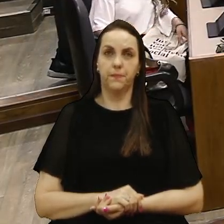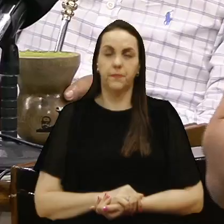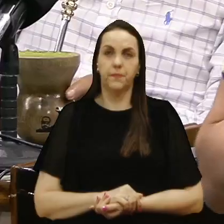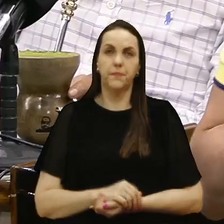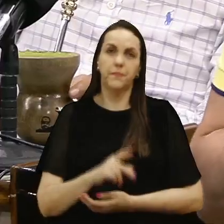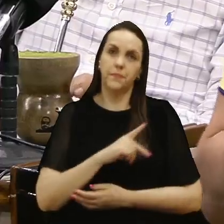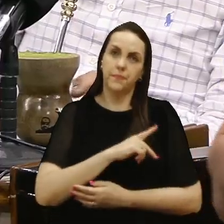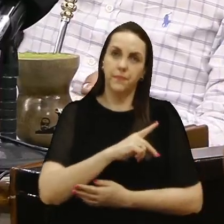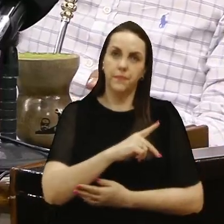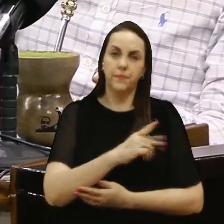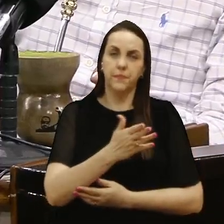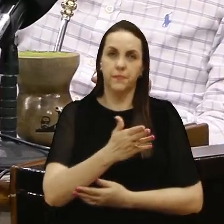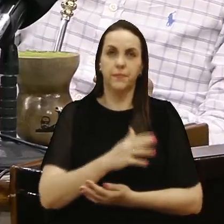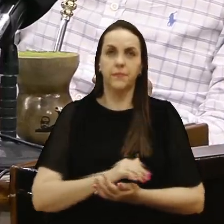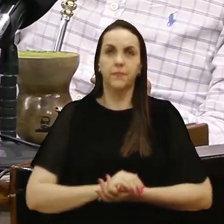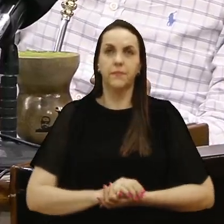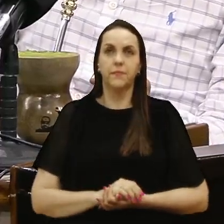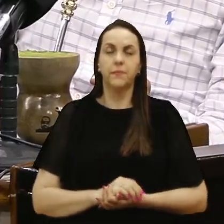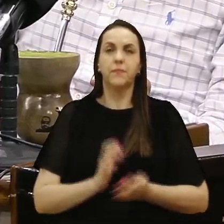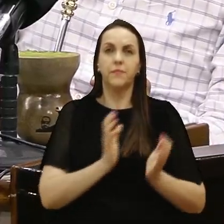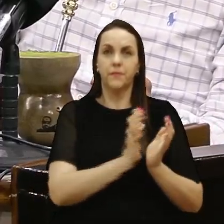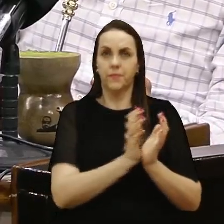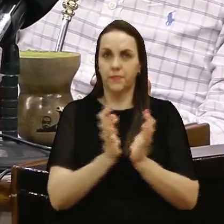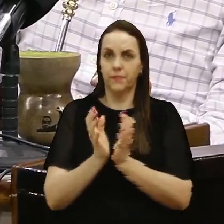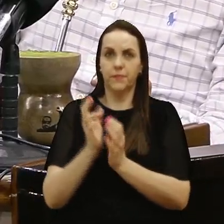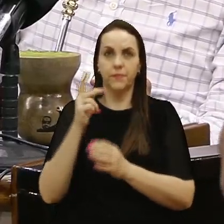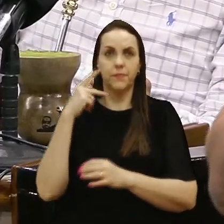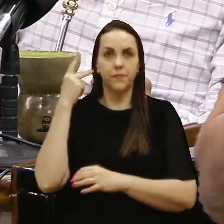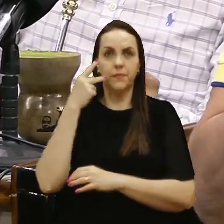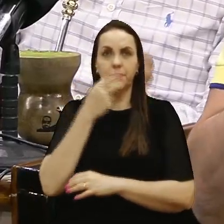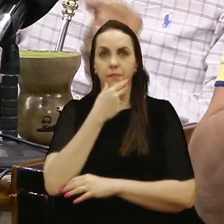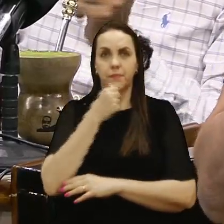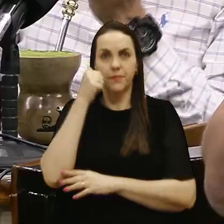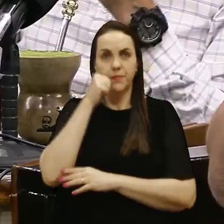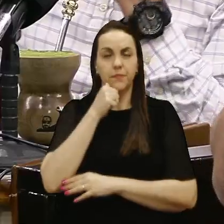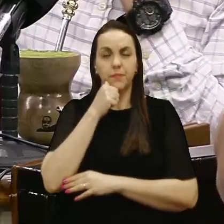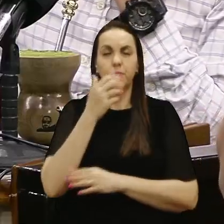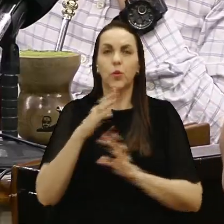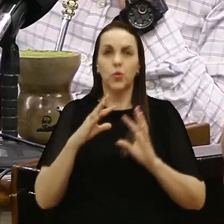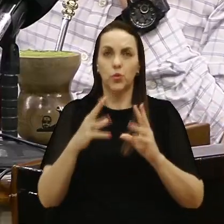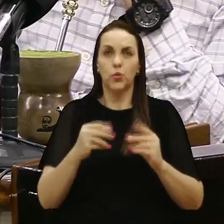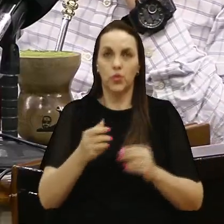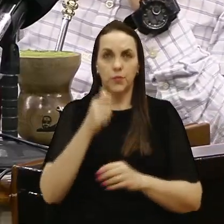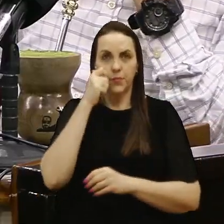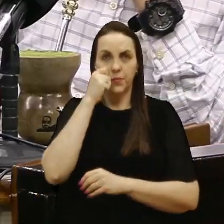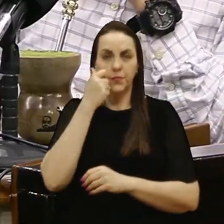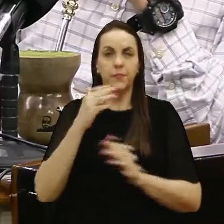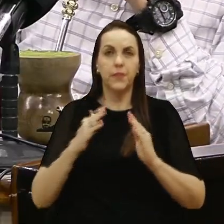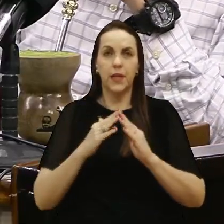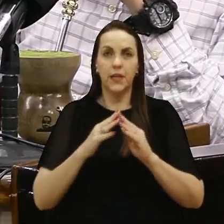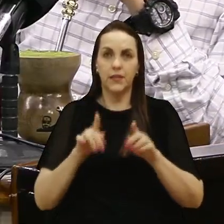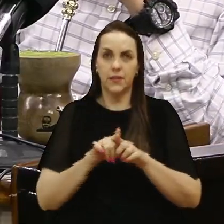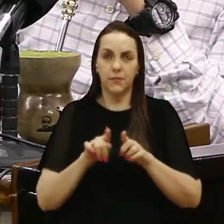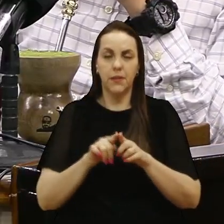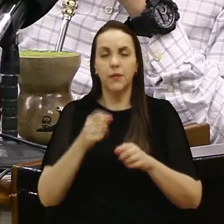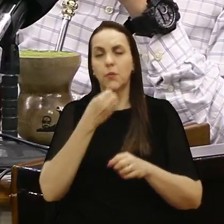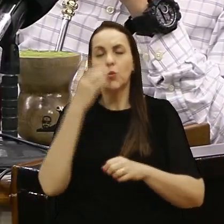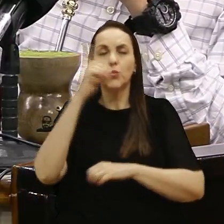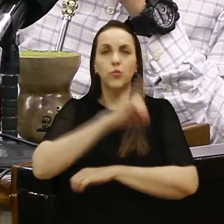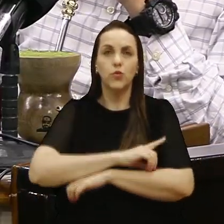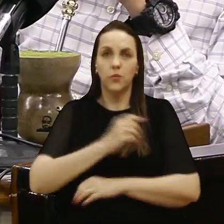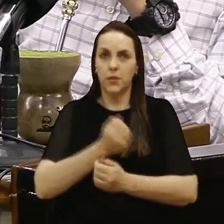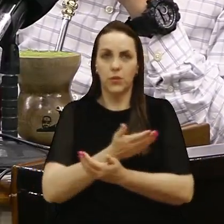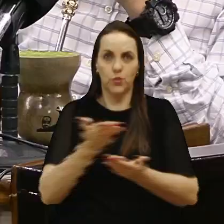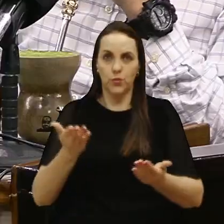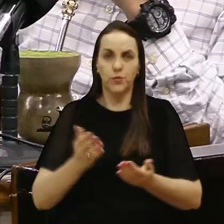Senhor presidente, nobres colegas vereadores, a todos presentes e também de casa, bom dia a todos. Quero